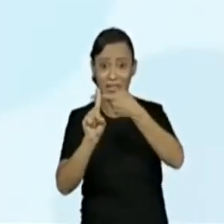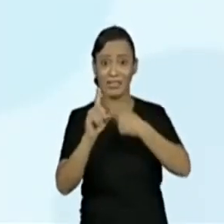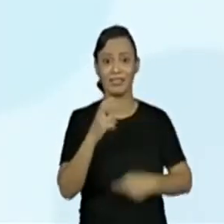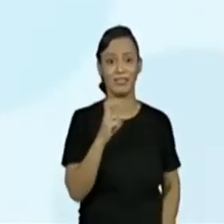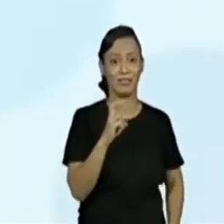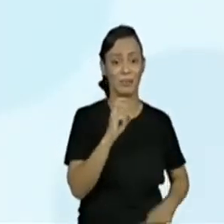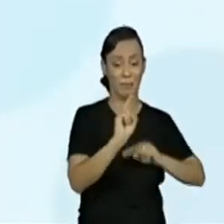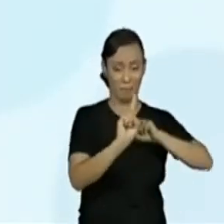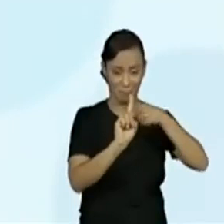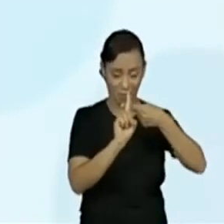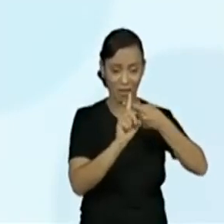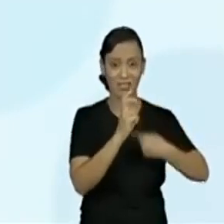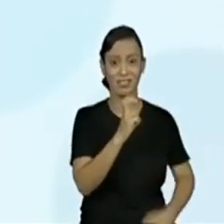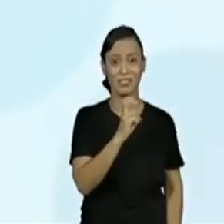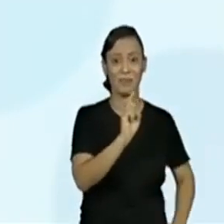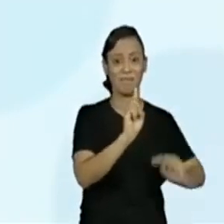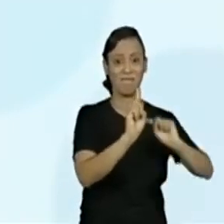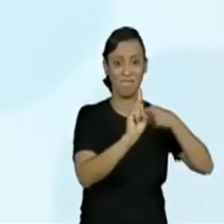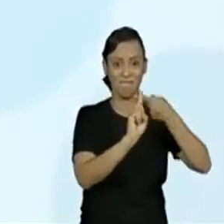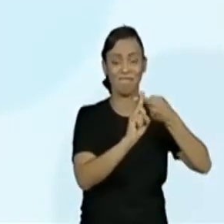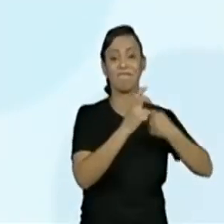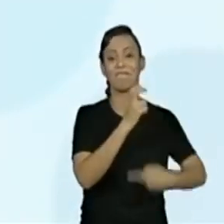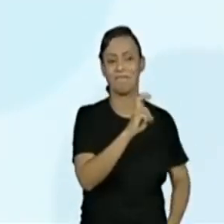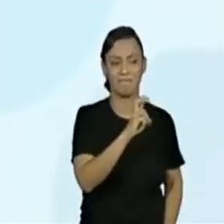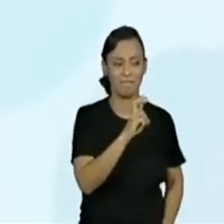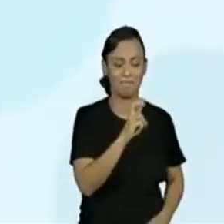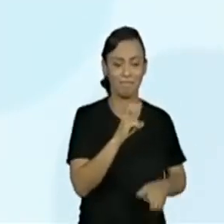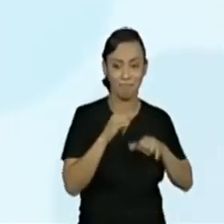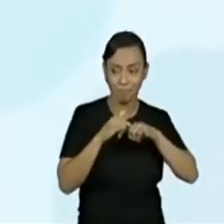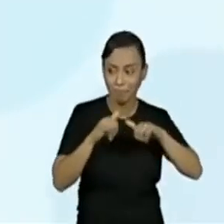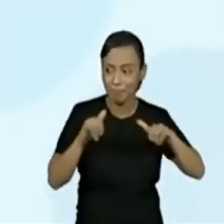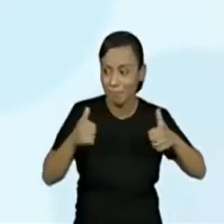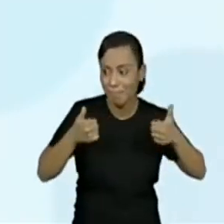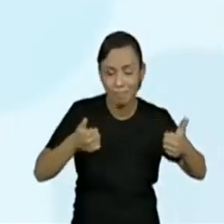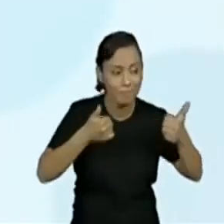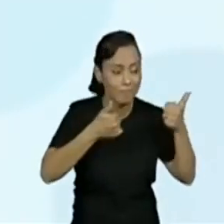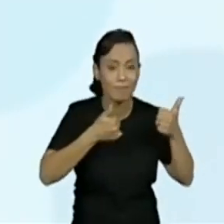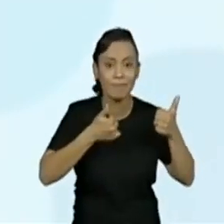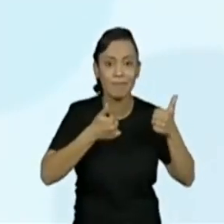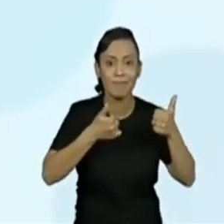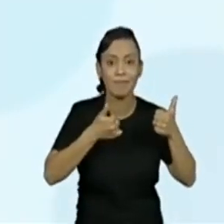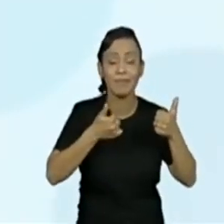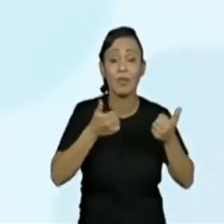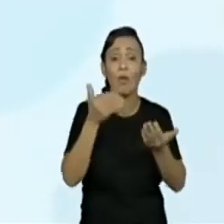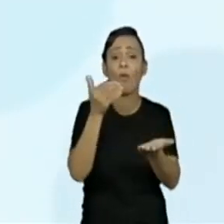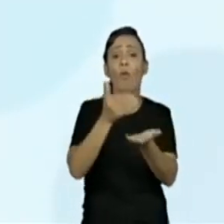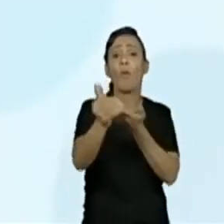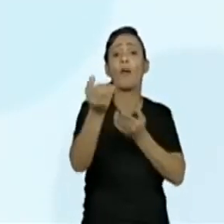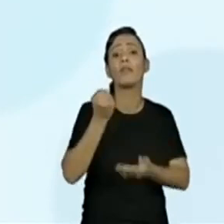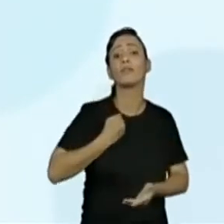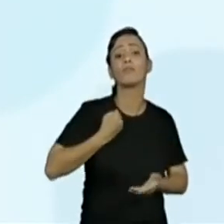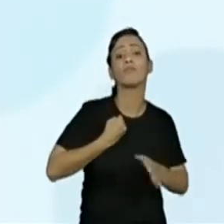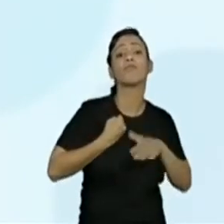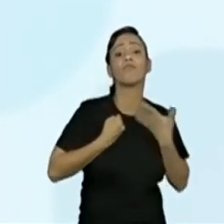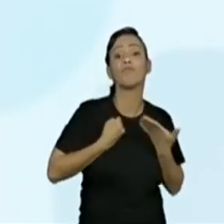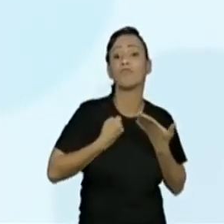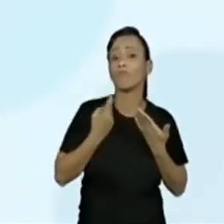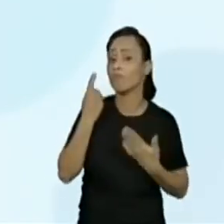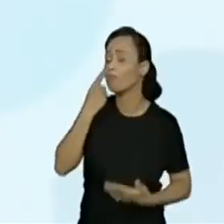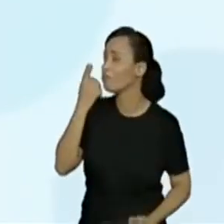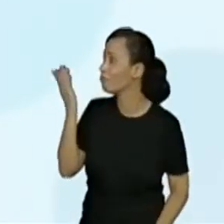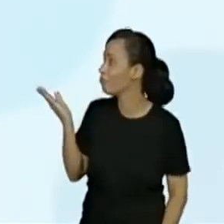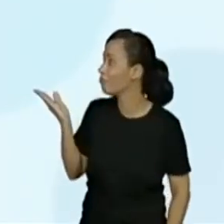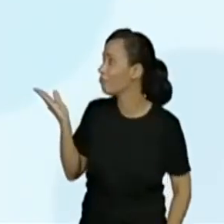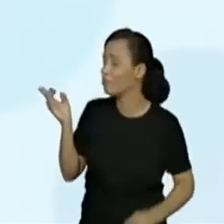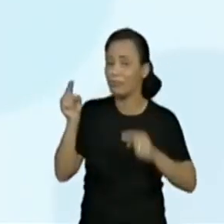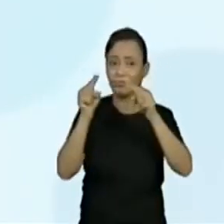em cinco, a partir do próprio número 5. Então, agora